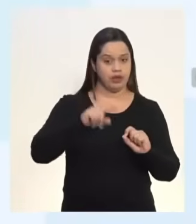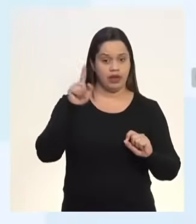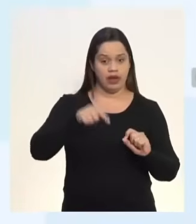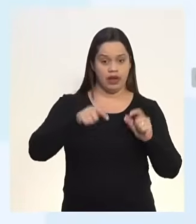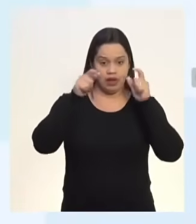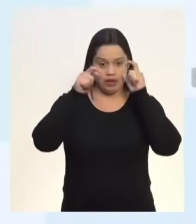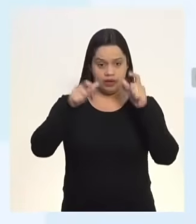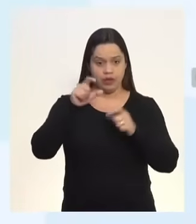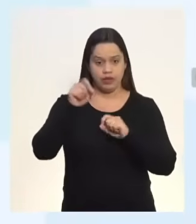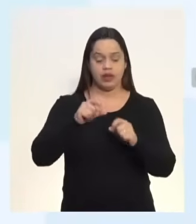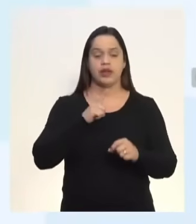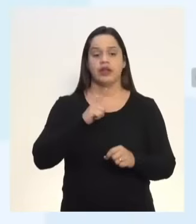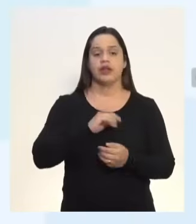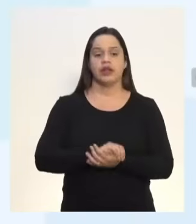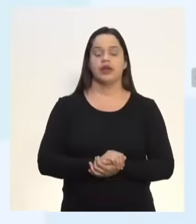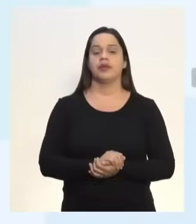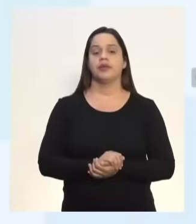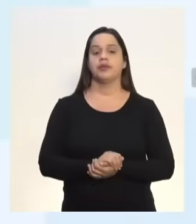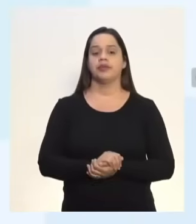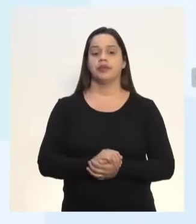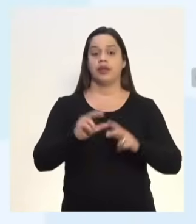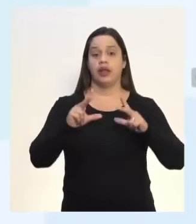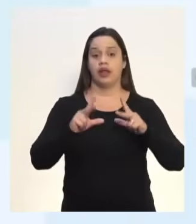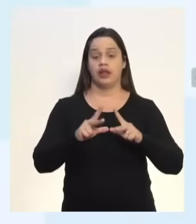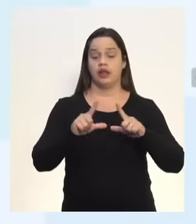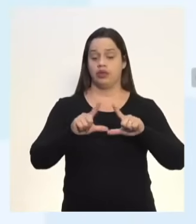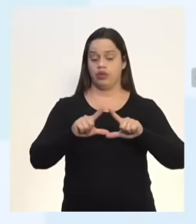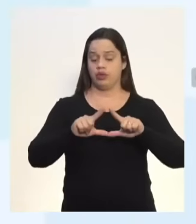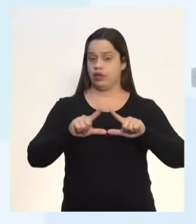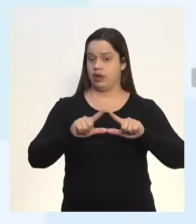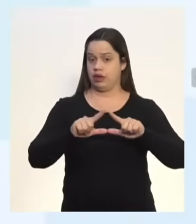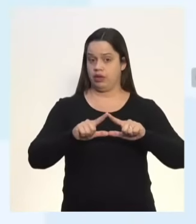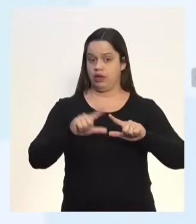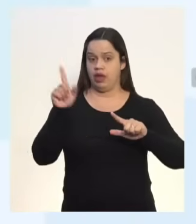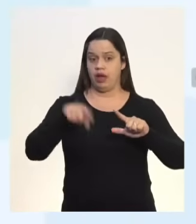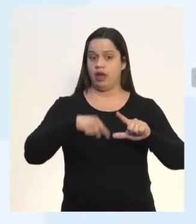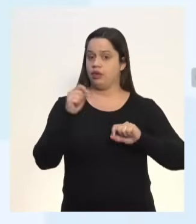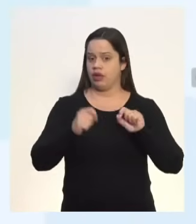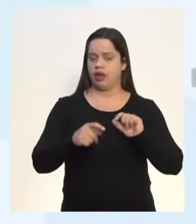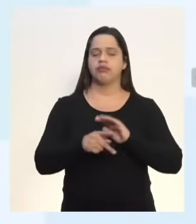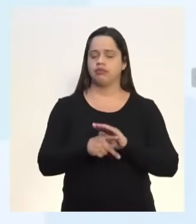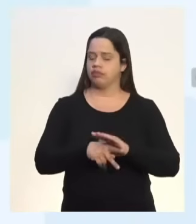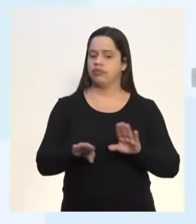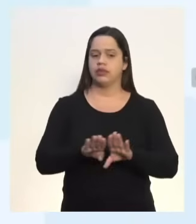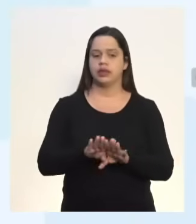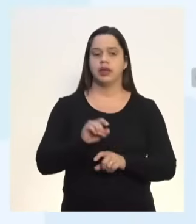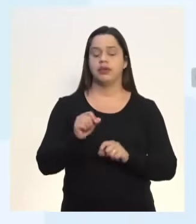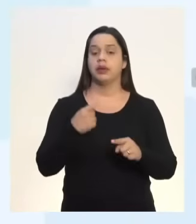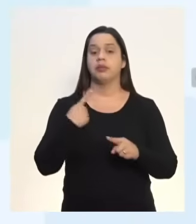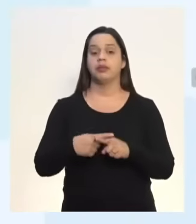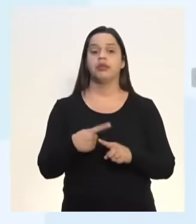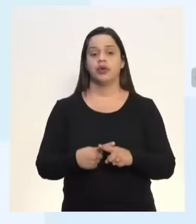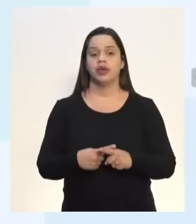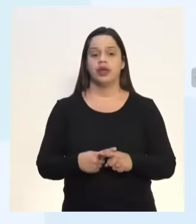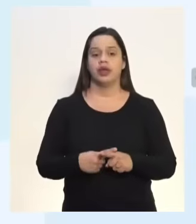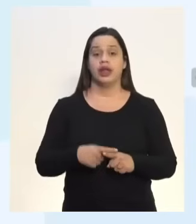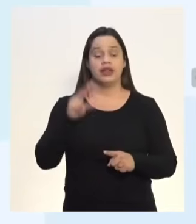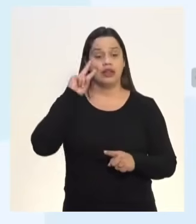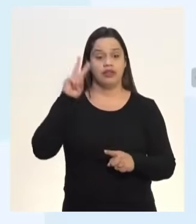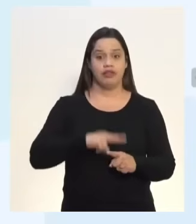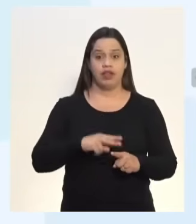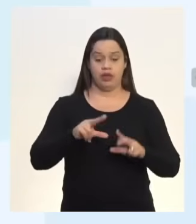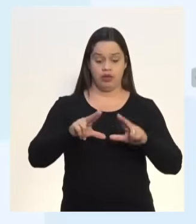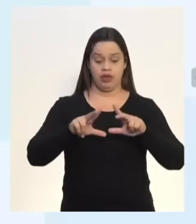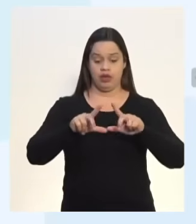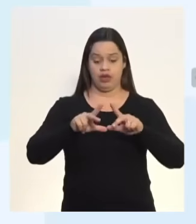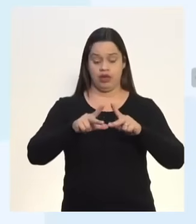né? Então, por exemplo, eu tenho um triângulo aqui, ele seria uma forma tridimensional, aonde aqui ele formaria,